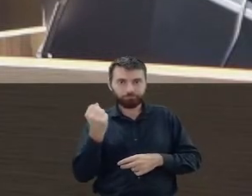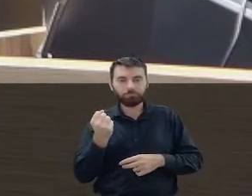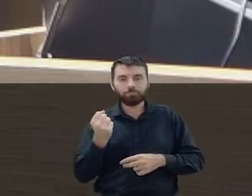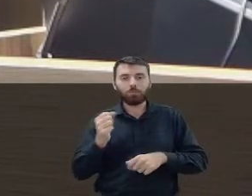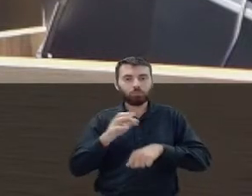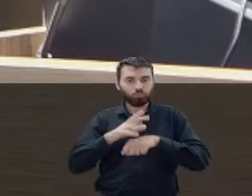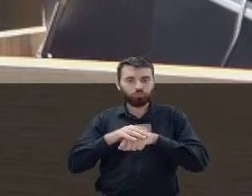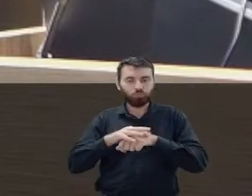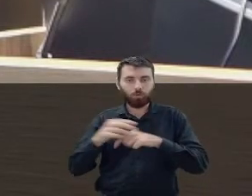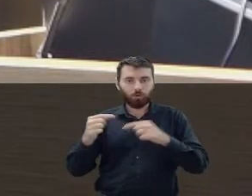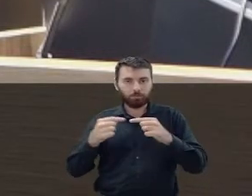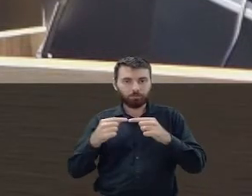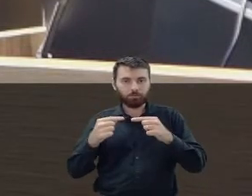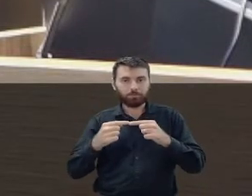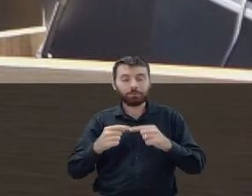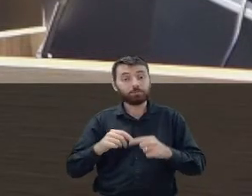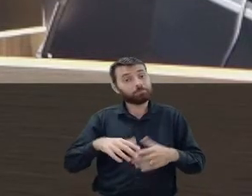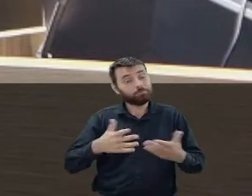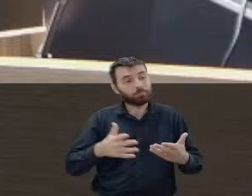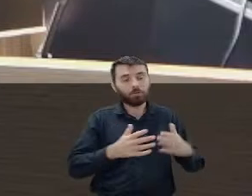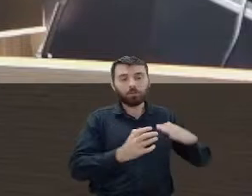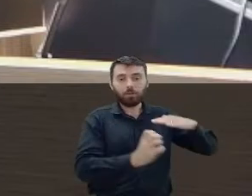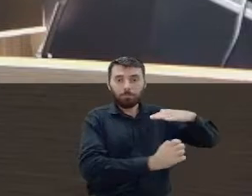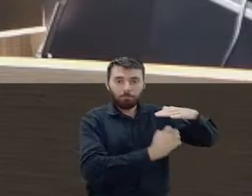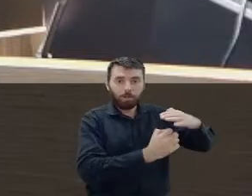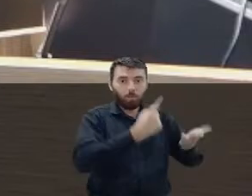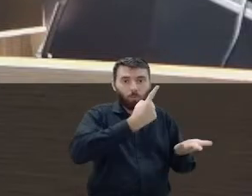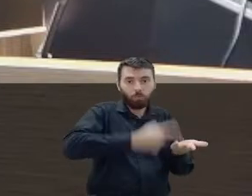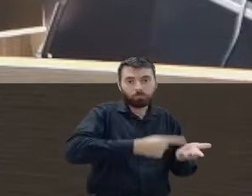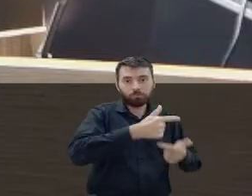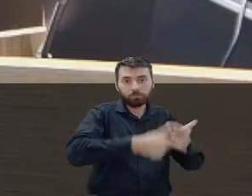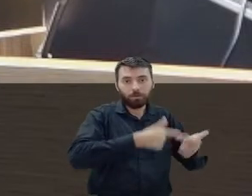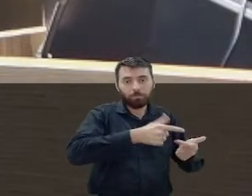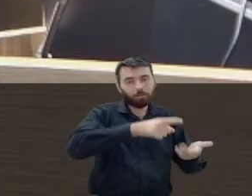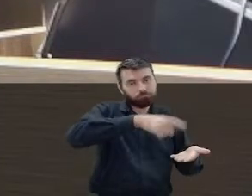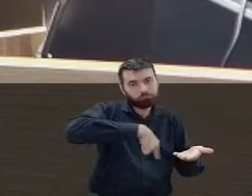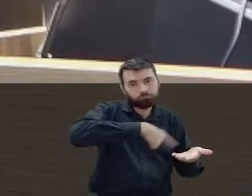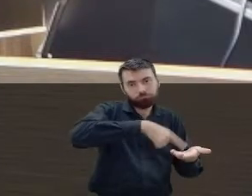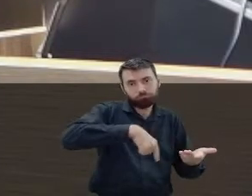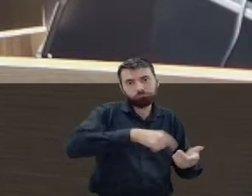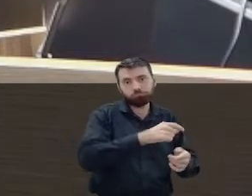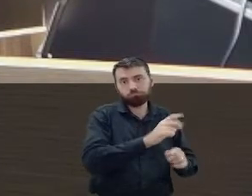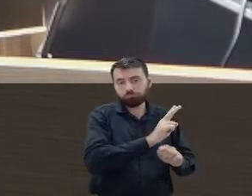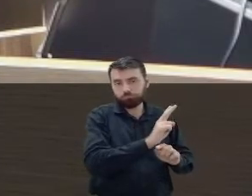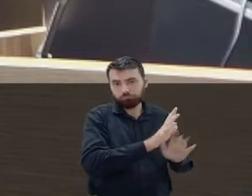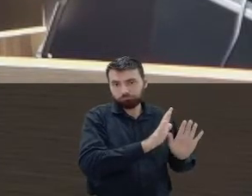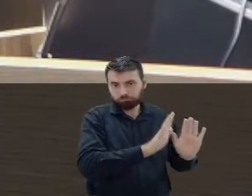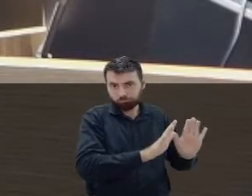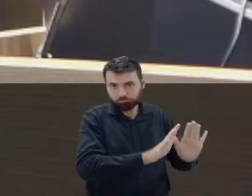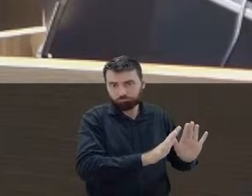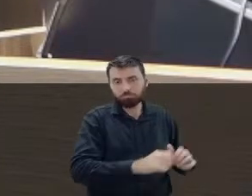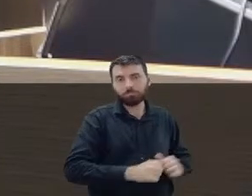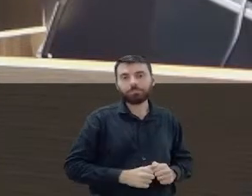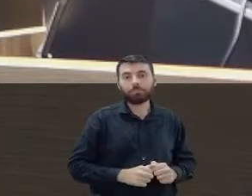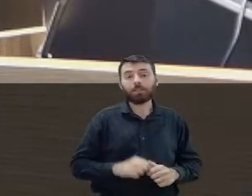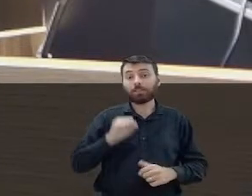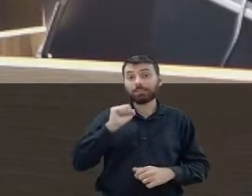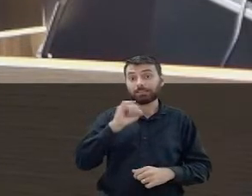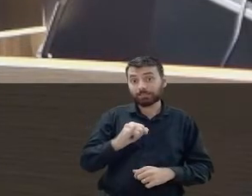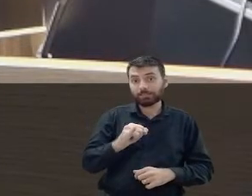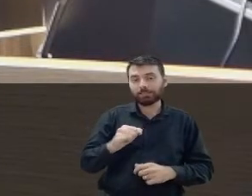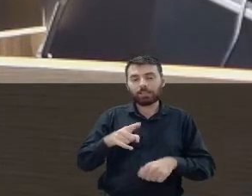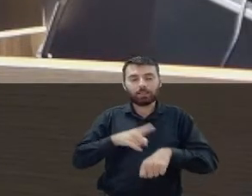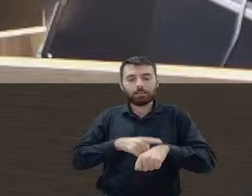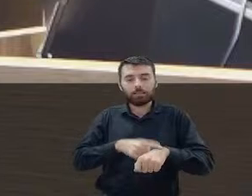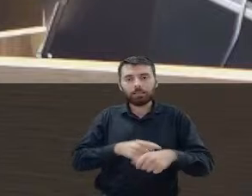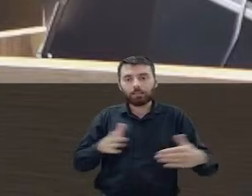o contrato fica suspenso, sendo que, após o término desse benefício, não havendo retorno ao trabalho com percepção